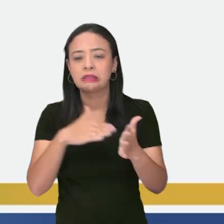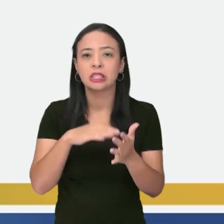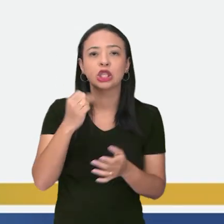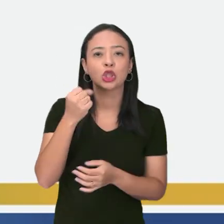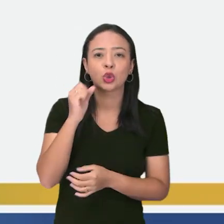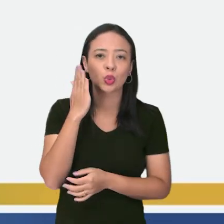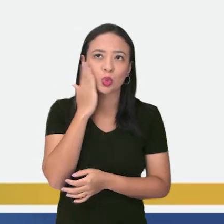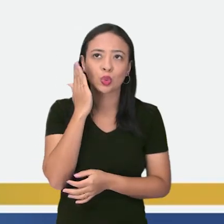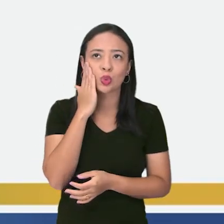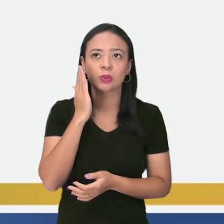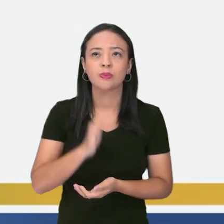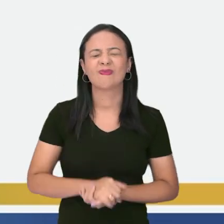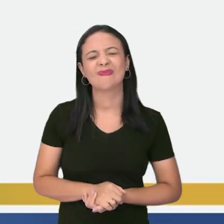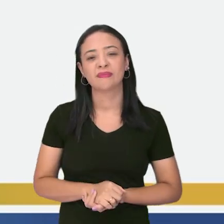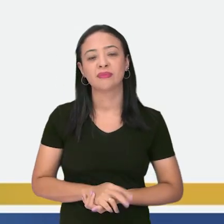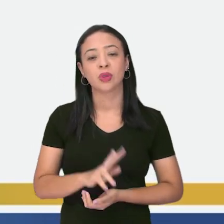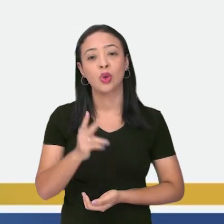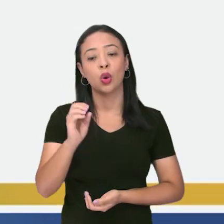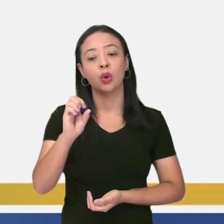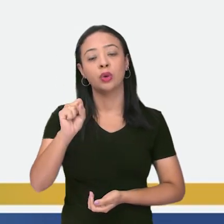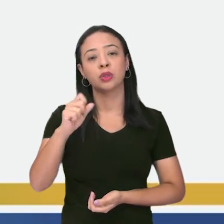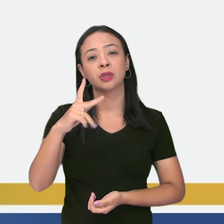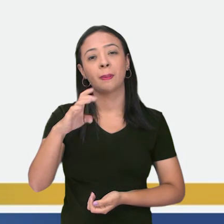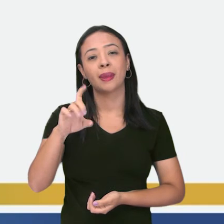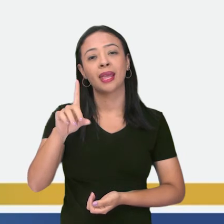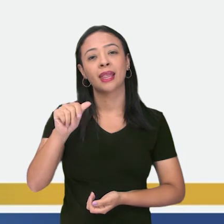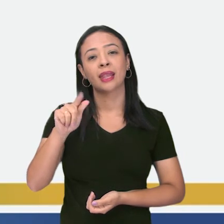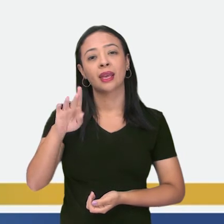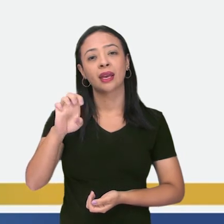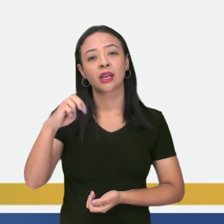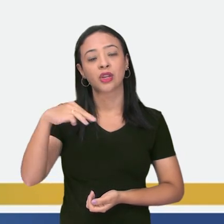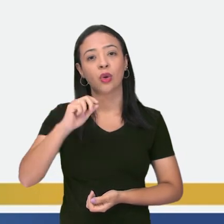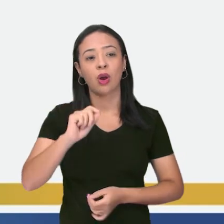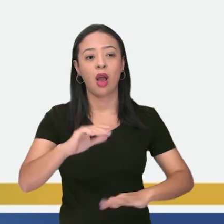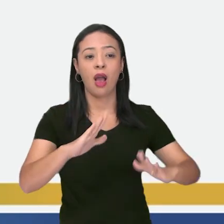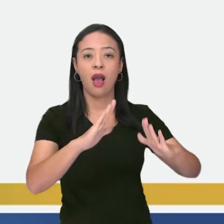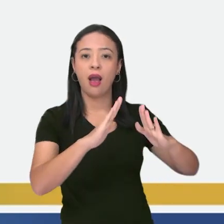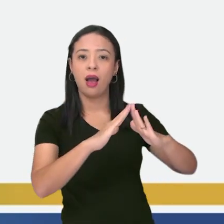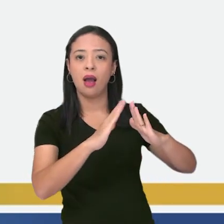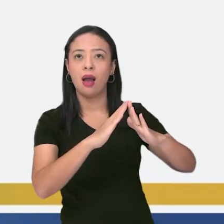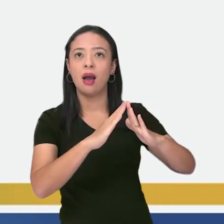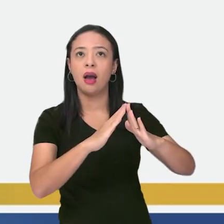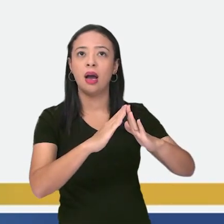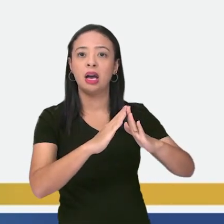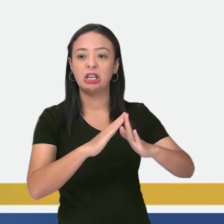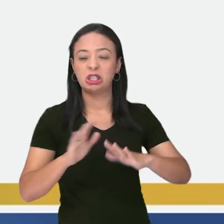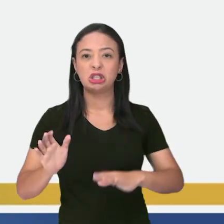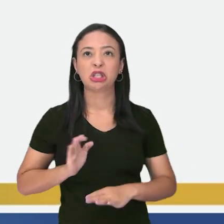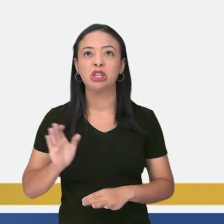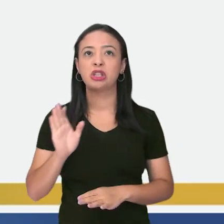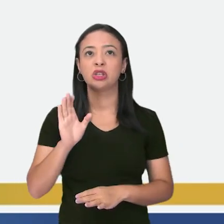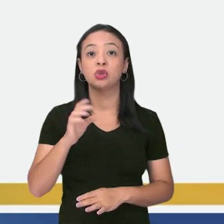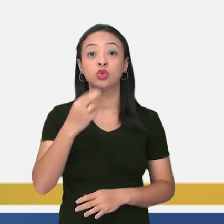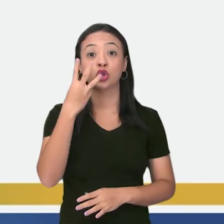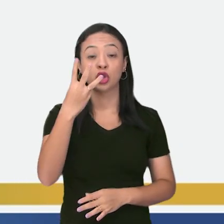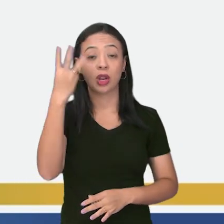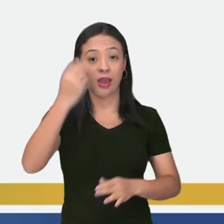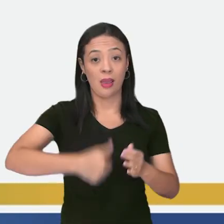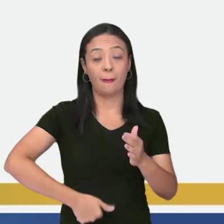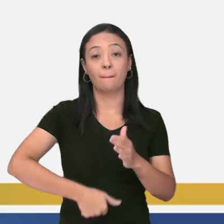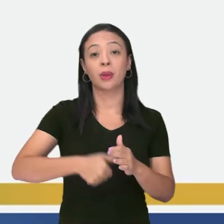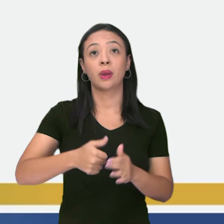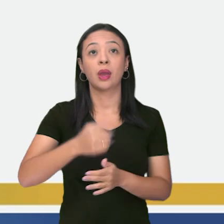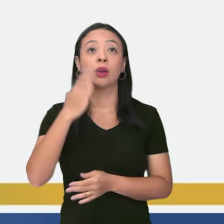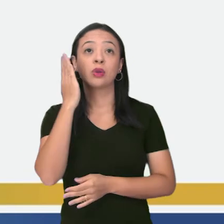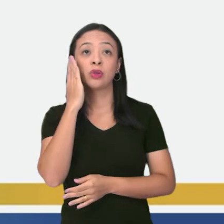A hospedagem seria em apartamentos de luxo e, nos 3 primeiros dias, a diária